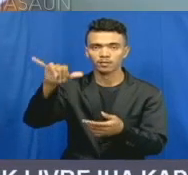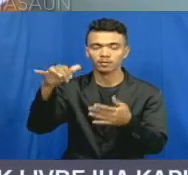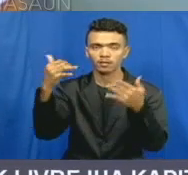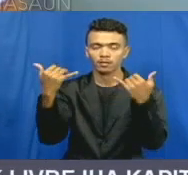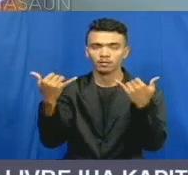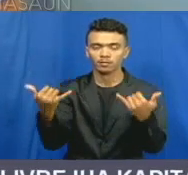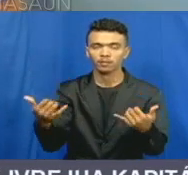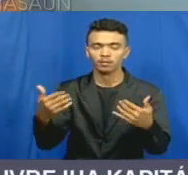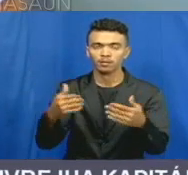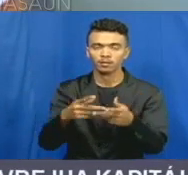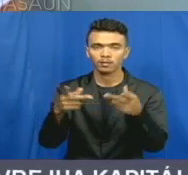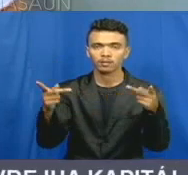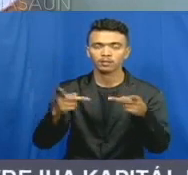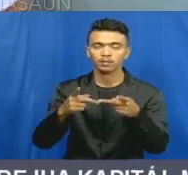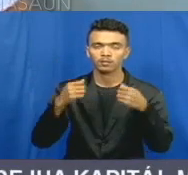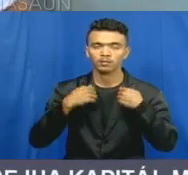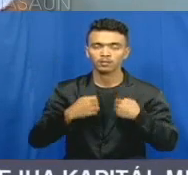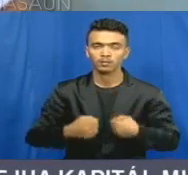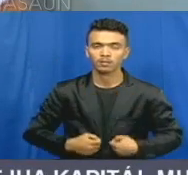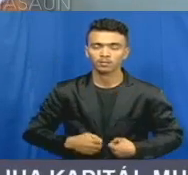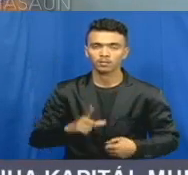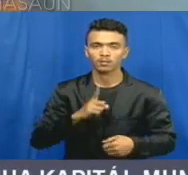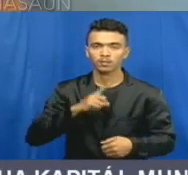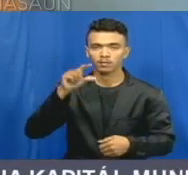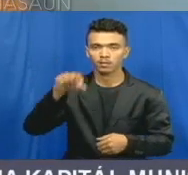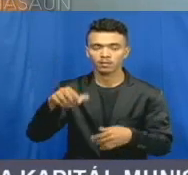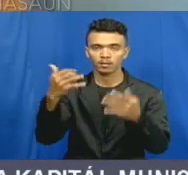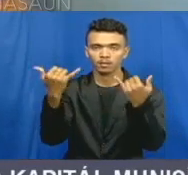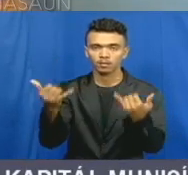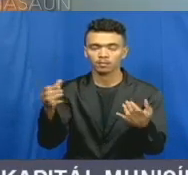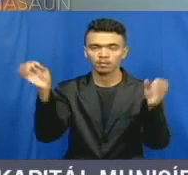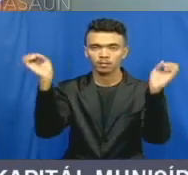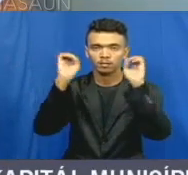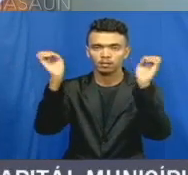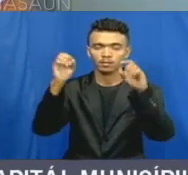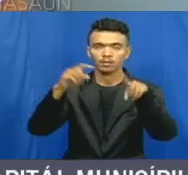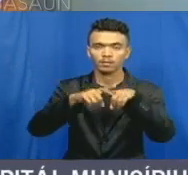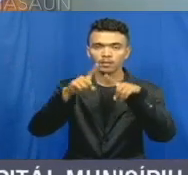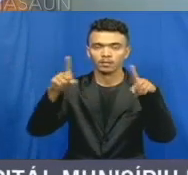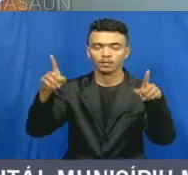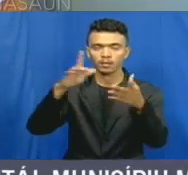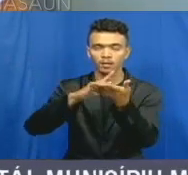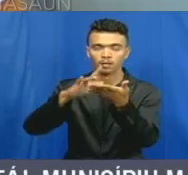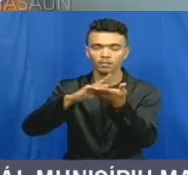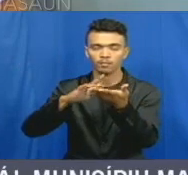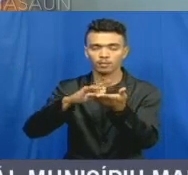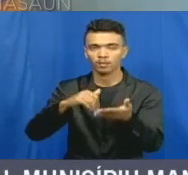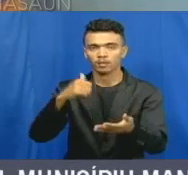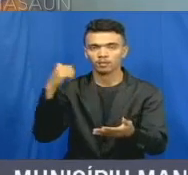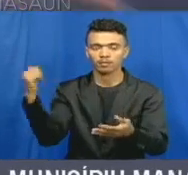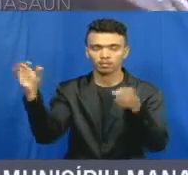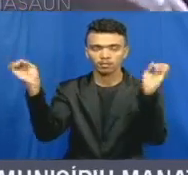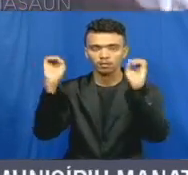dau nene i hai centro saudi likisa vila ne sementara stock out mai be ba ai moro sira selo a amila ia